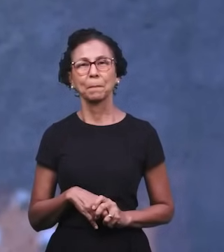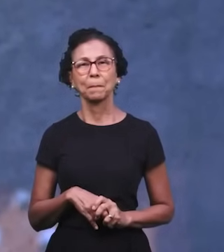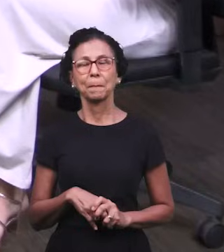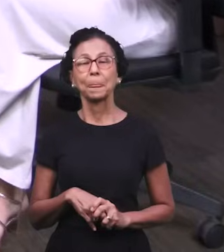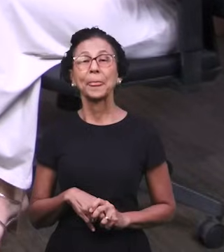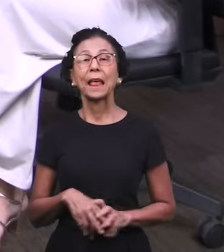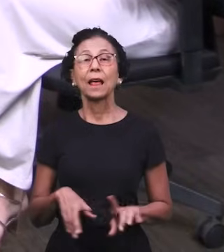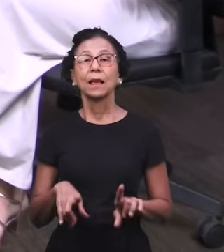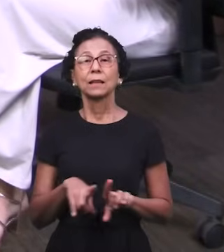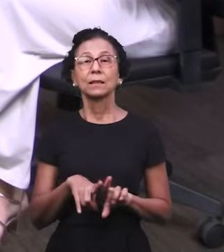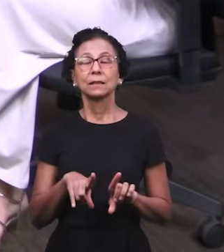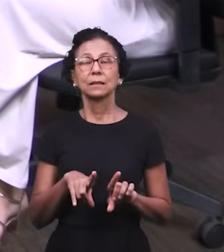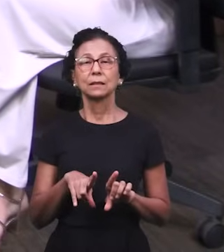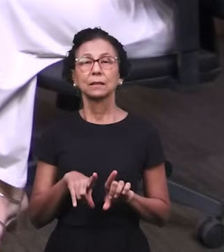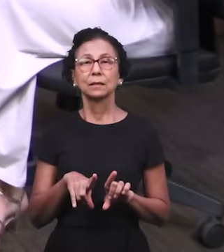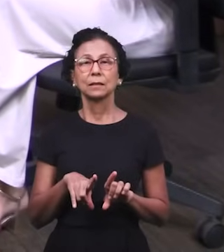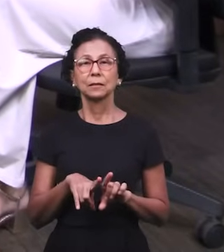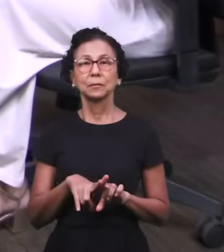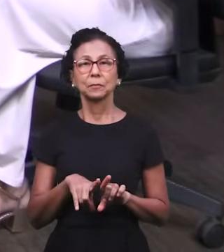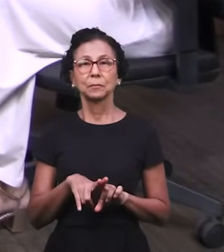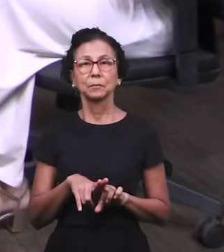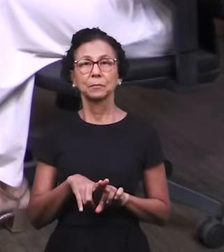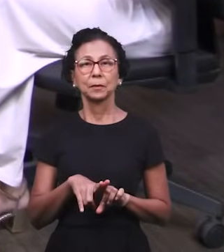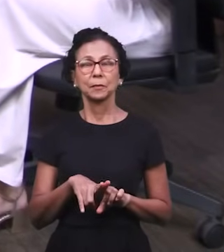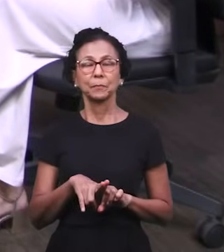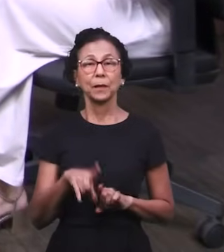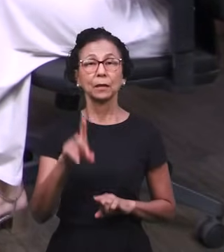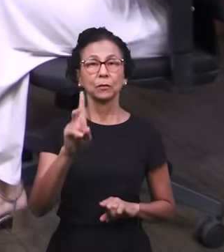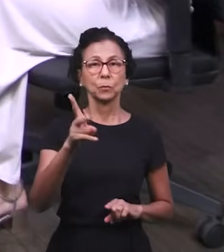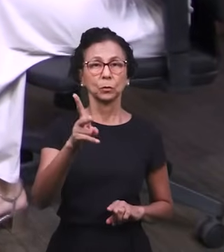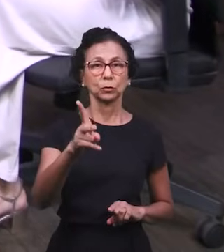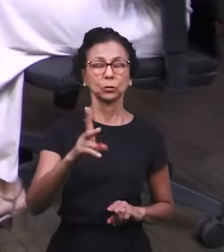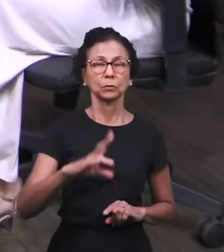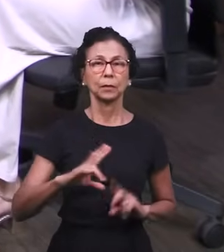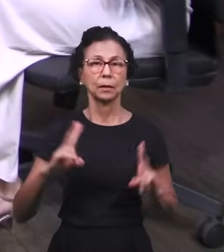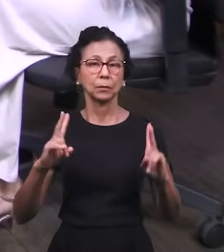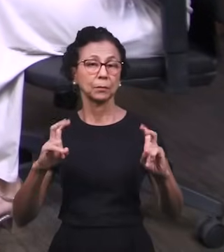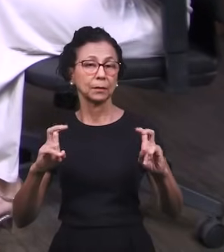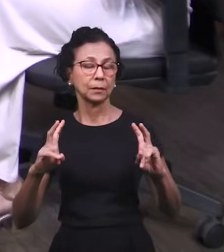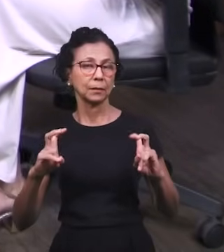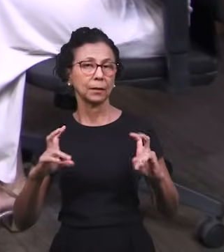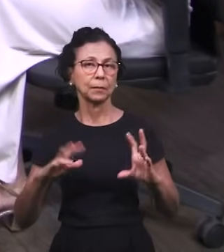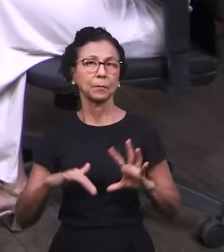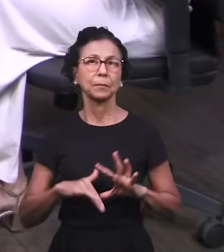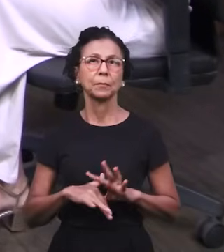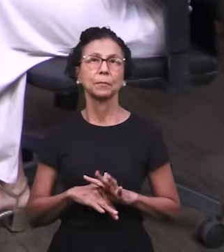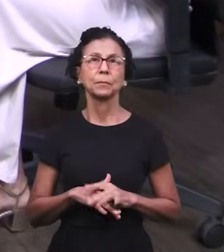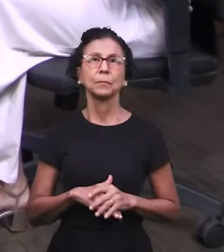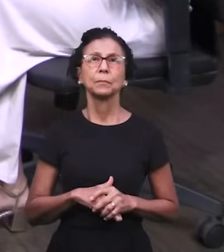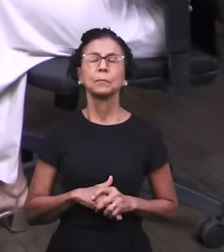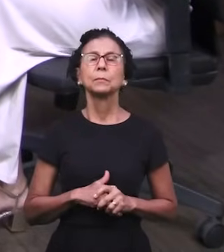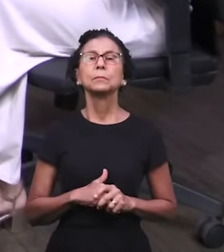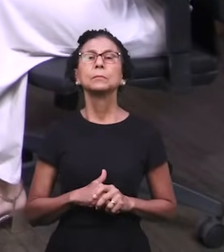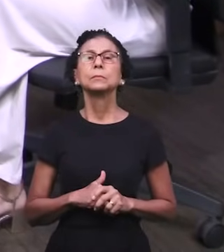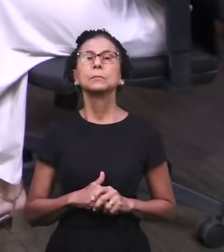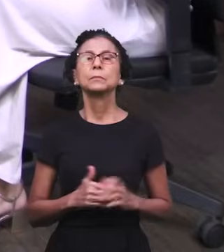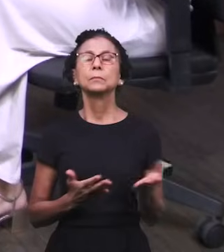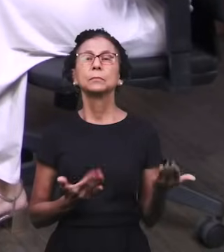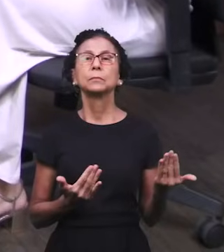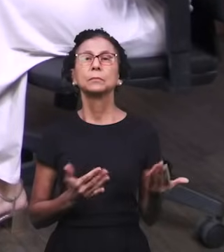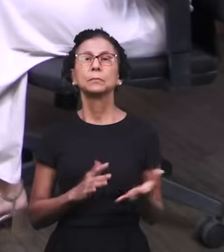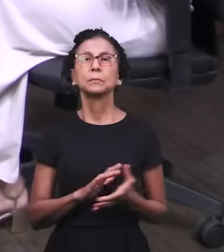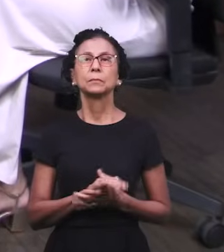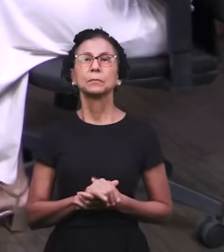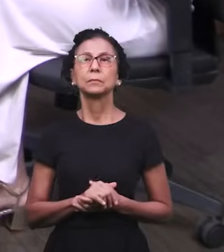então passar para mais um jovem. Raíssa, quem que vai perguntar agora? O nosso último jovem aqui do estúdio, o Felipe. Felipe,